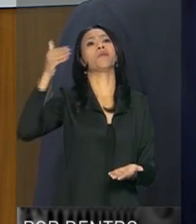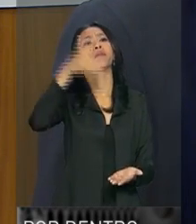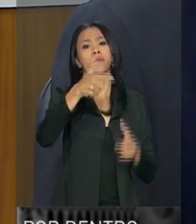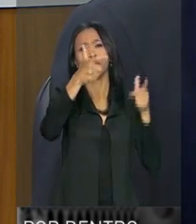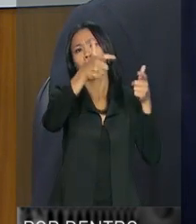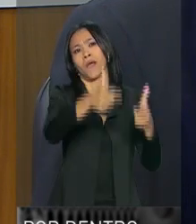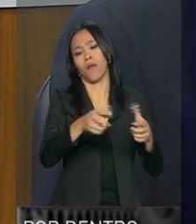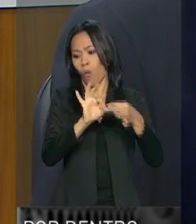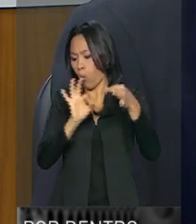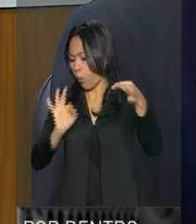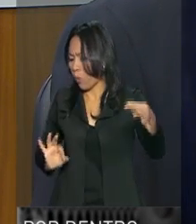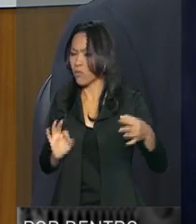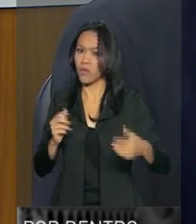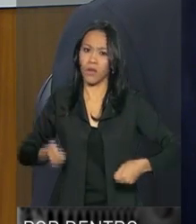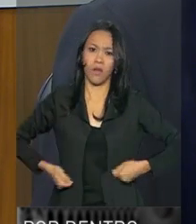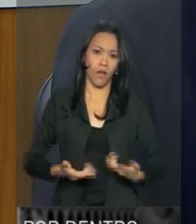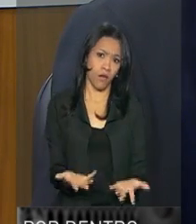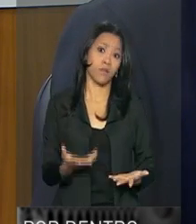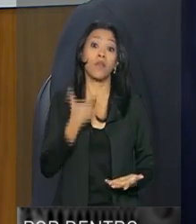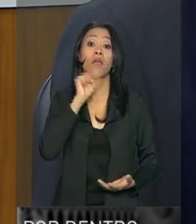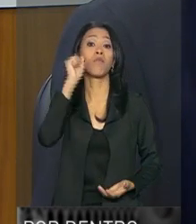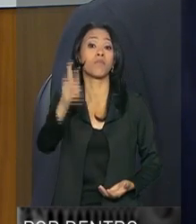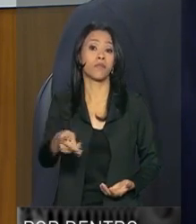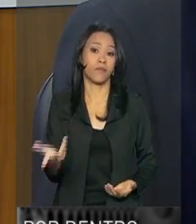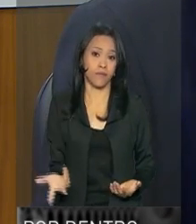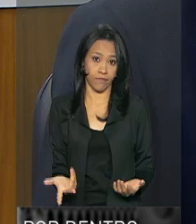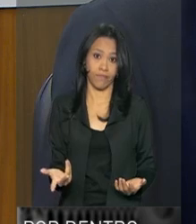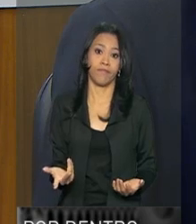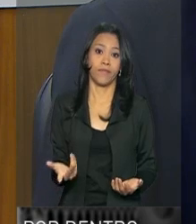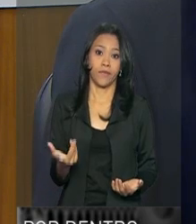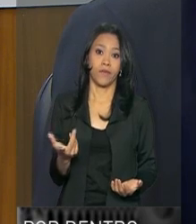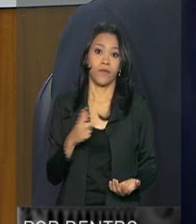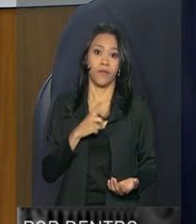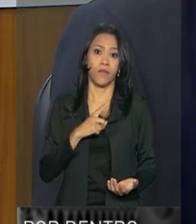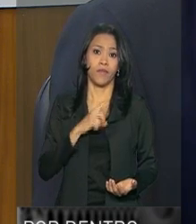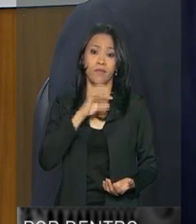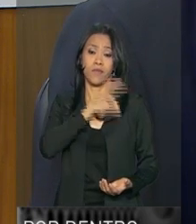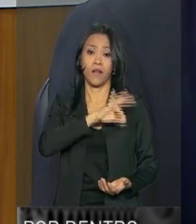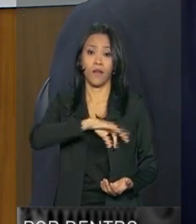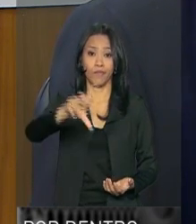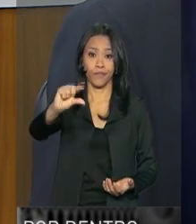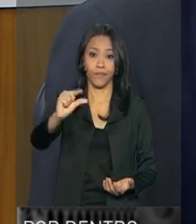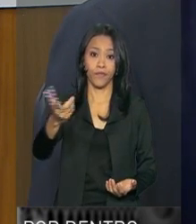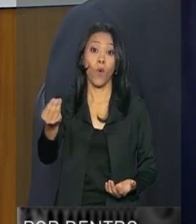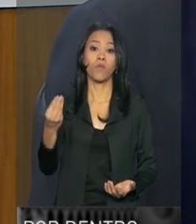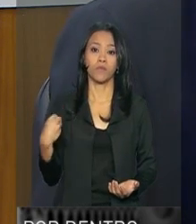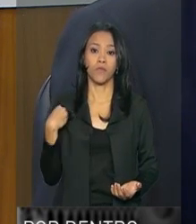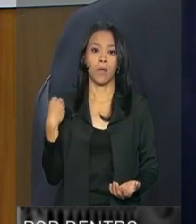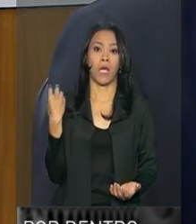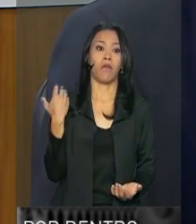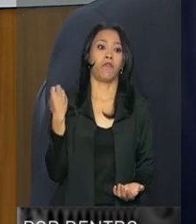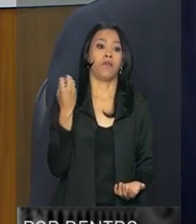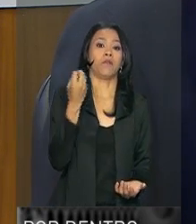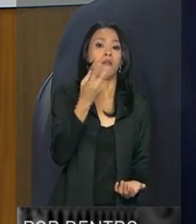custo principalmente pra aposentados que ganhou né nem valores reduzidos às vezes é o custo de se deslocar